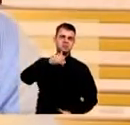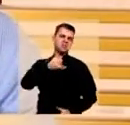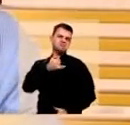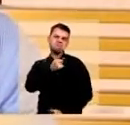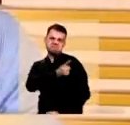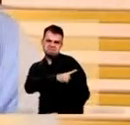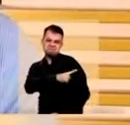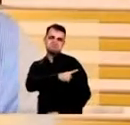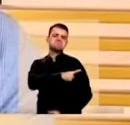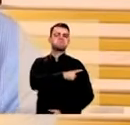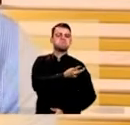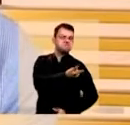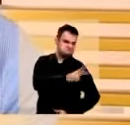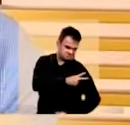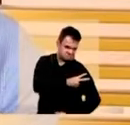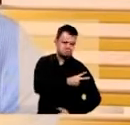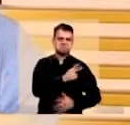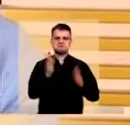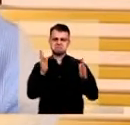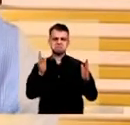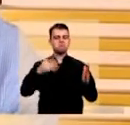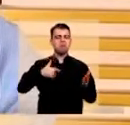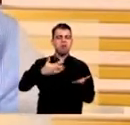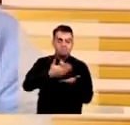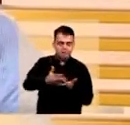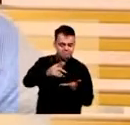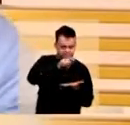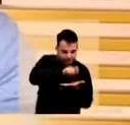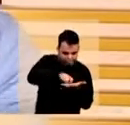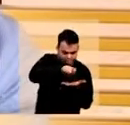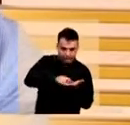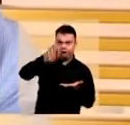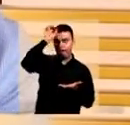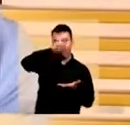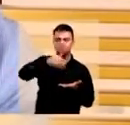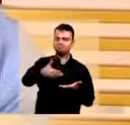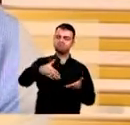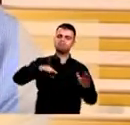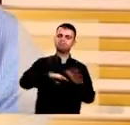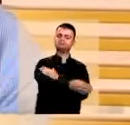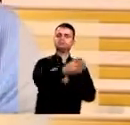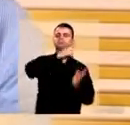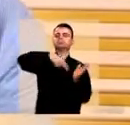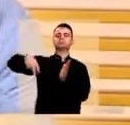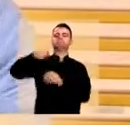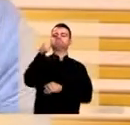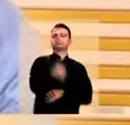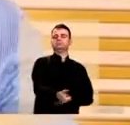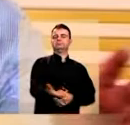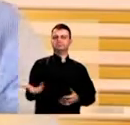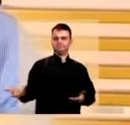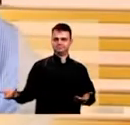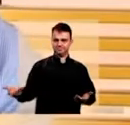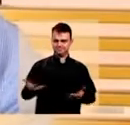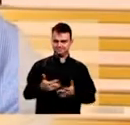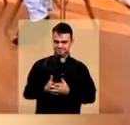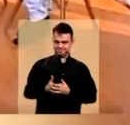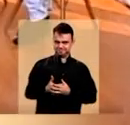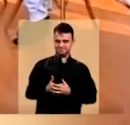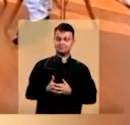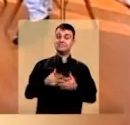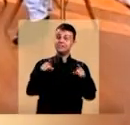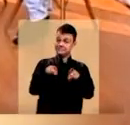no primeiro ano, na primeira série, já começa a escrever e aí você incute a leitura. Já ingressa. Nessa